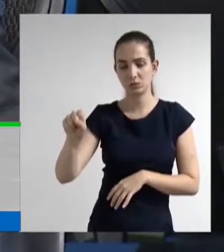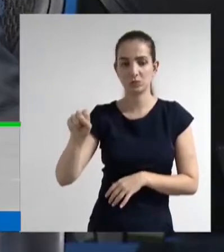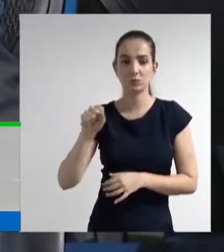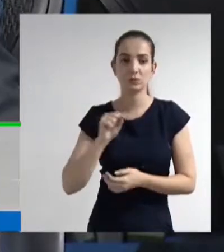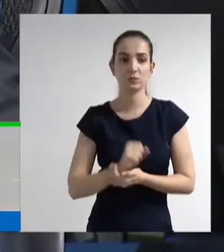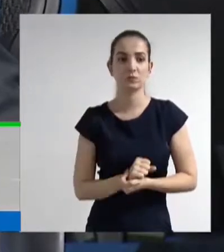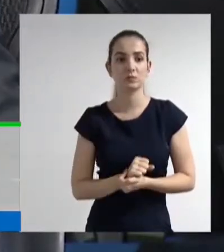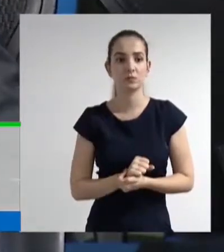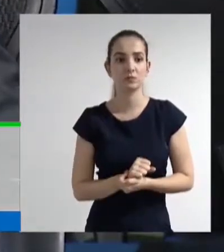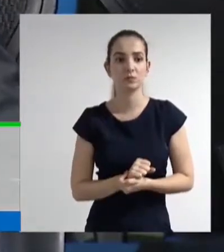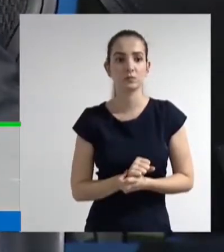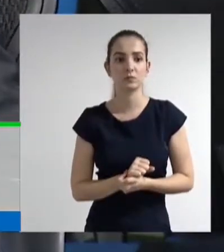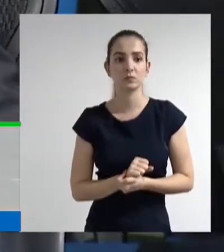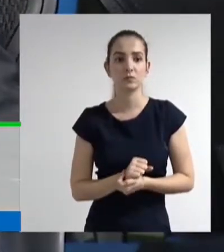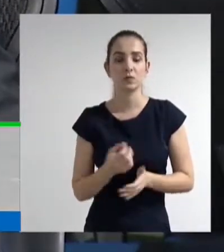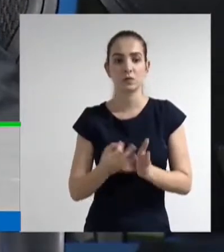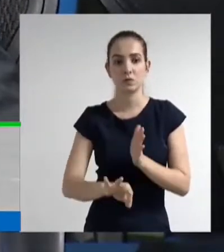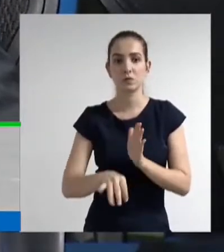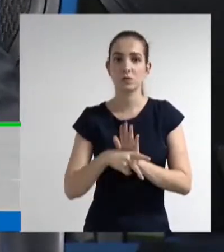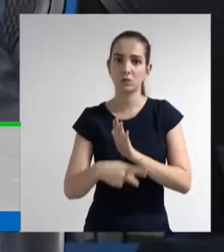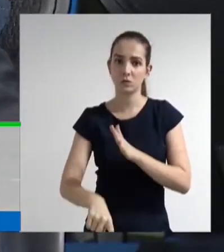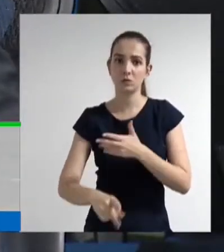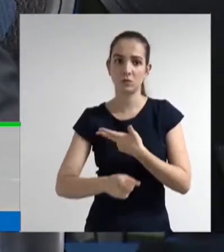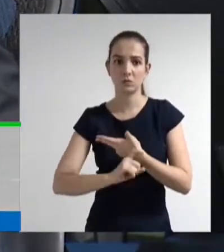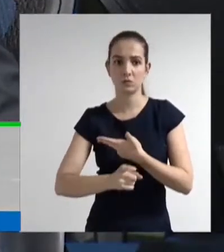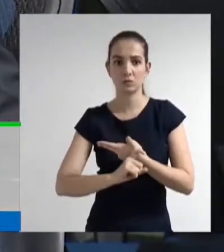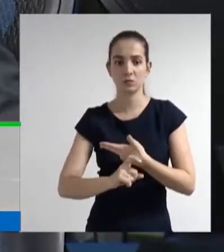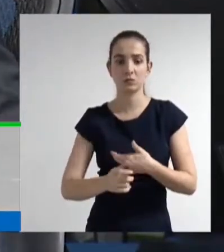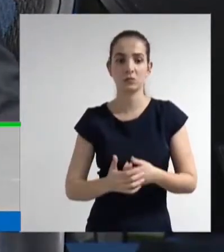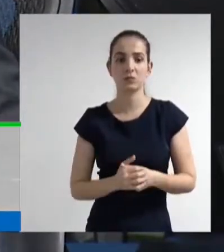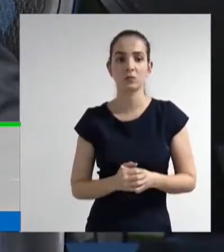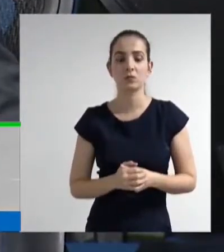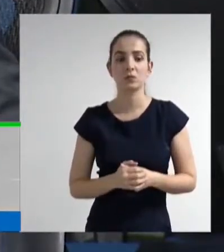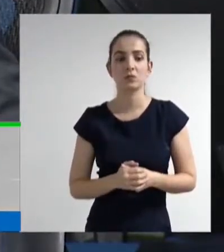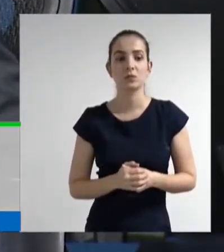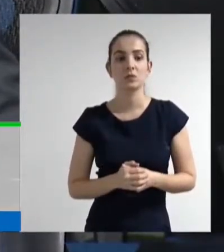009/2018, de autoria do Poder Executivo,